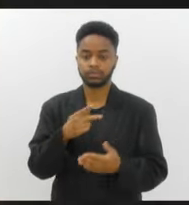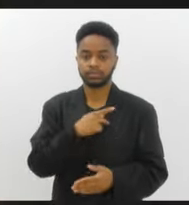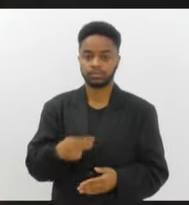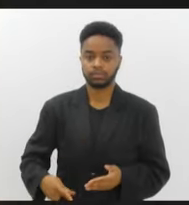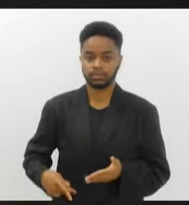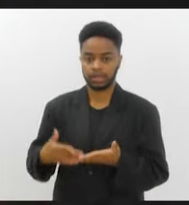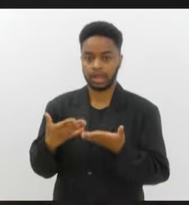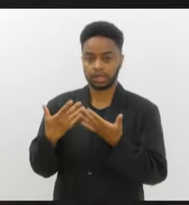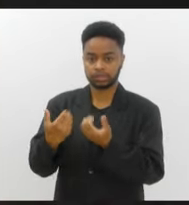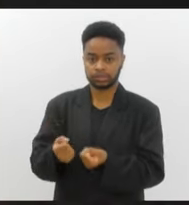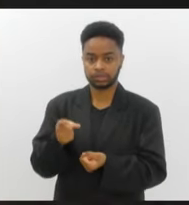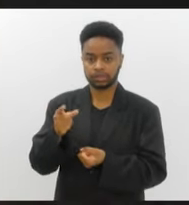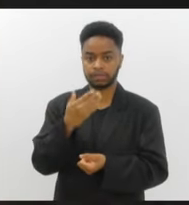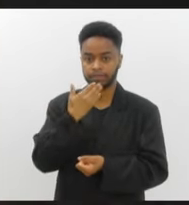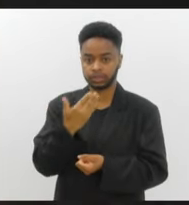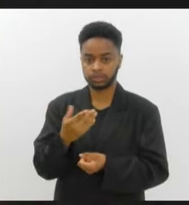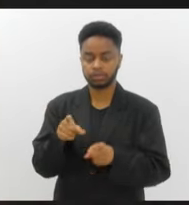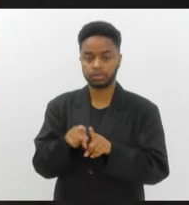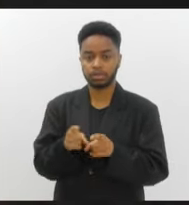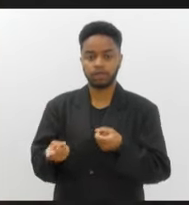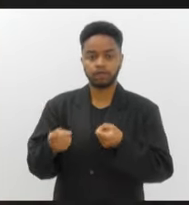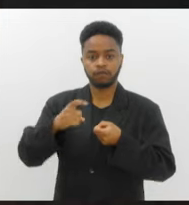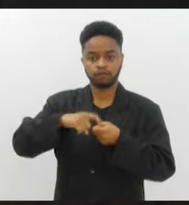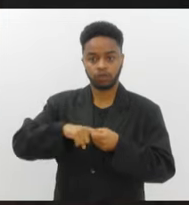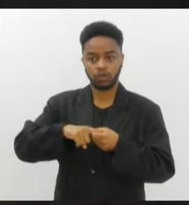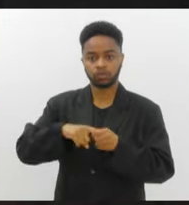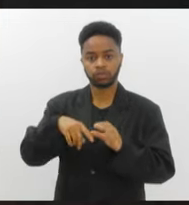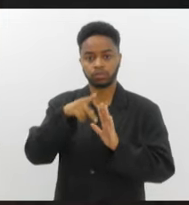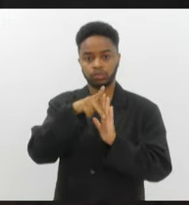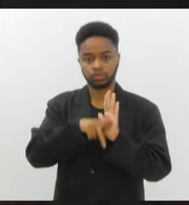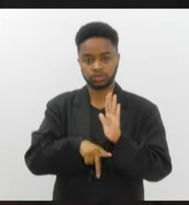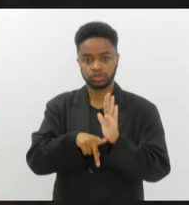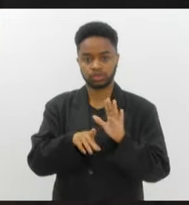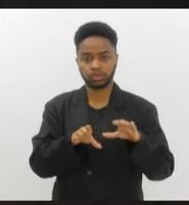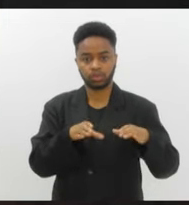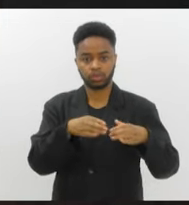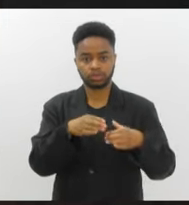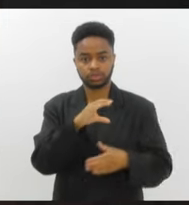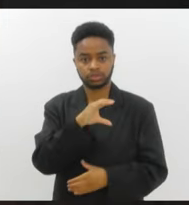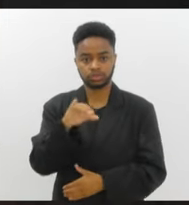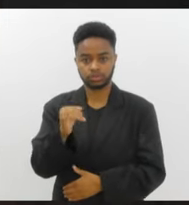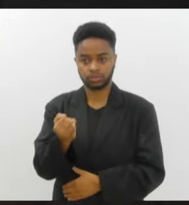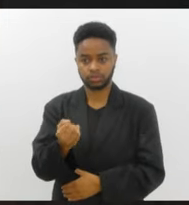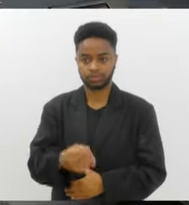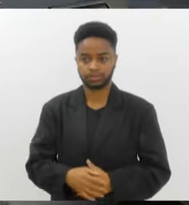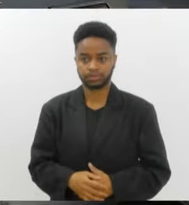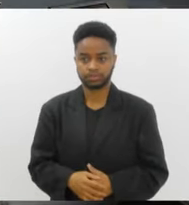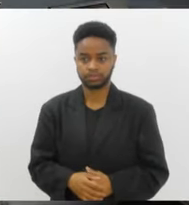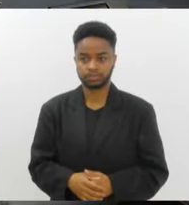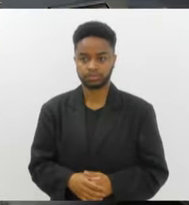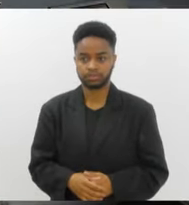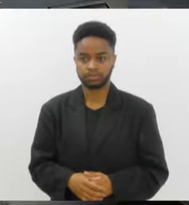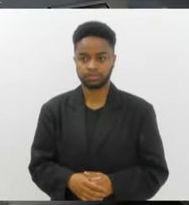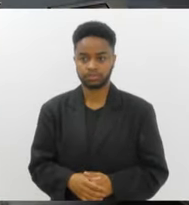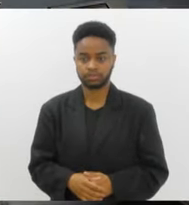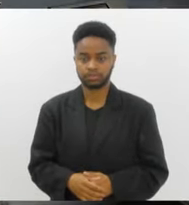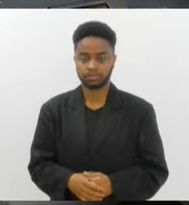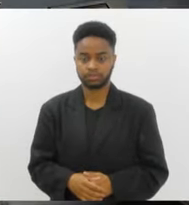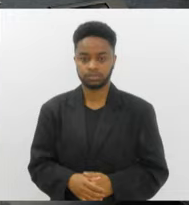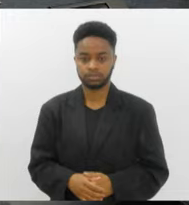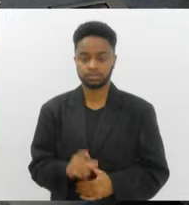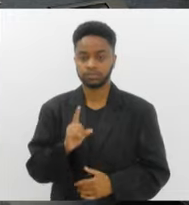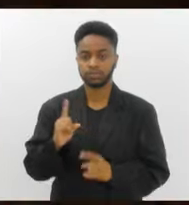vossa excelência e retorna o presente projeto à Comissão de Constituição e Justiça. Questão de ordem,